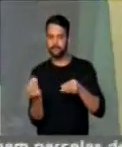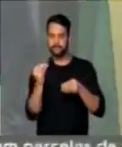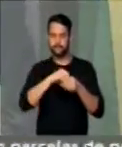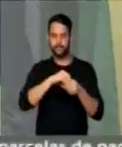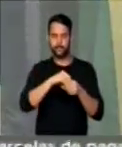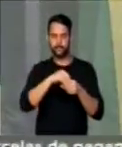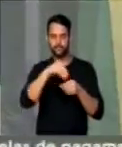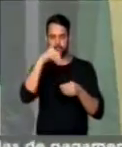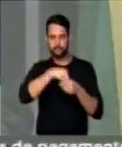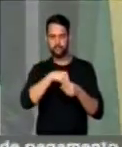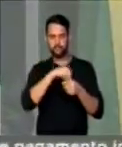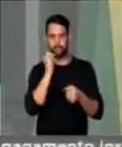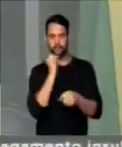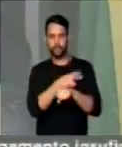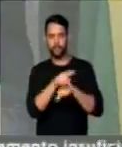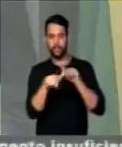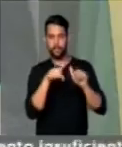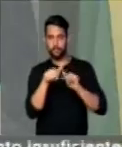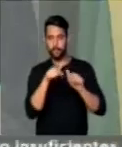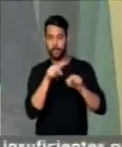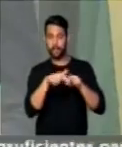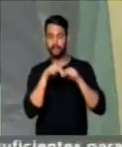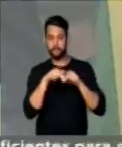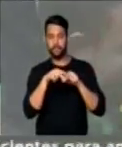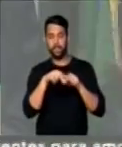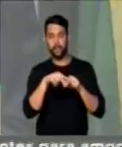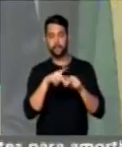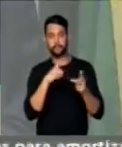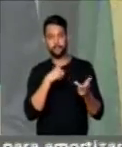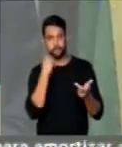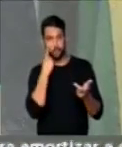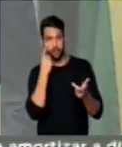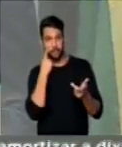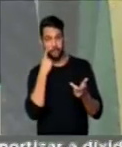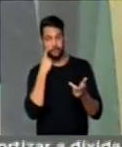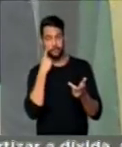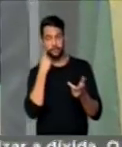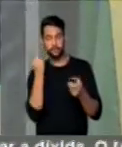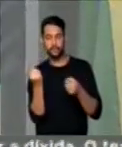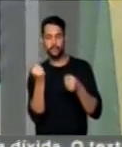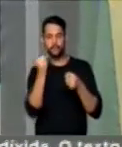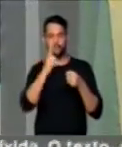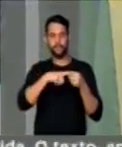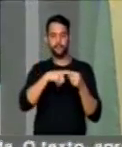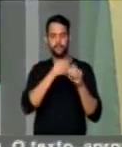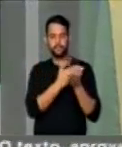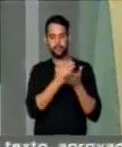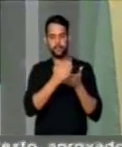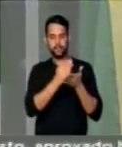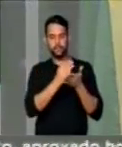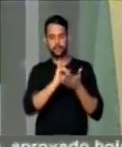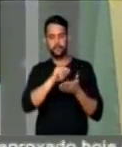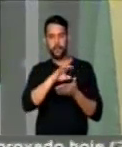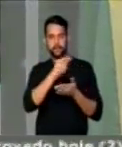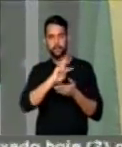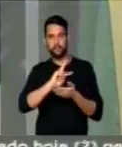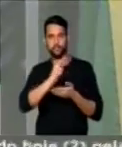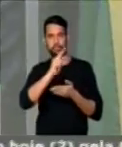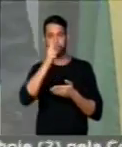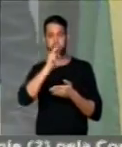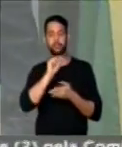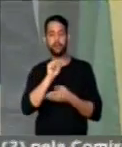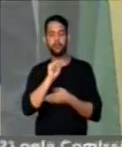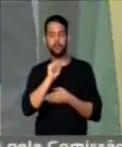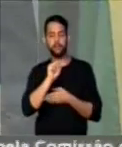reincorporadas ao mercado de trabalho. Diante disso também nós estamos presenciando a retomada de um processo inflacionário em